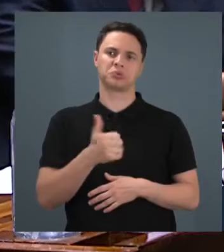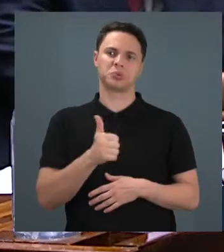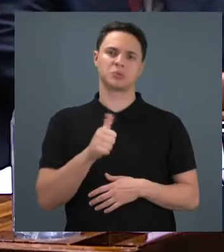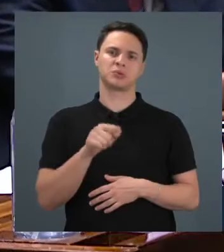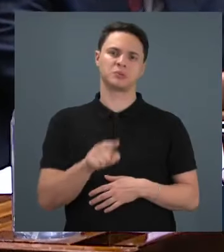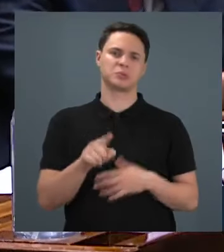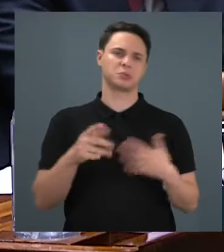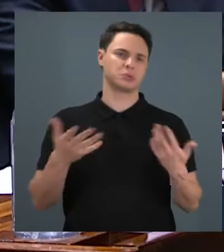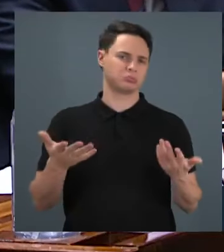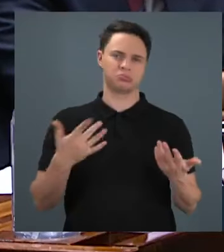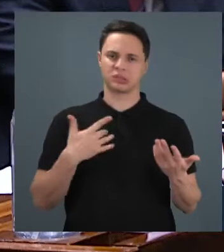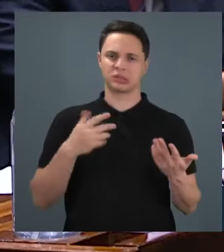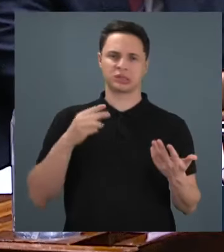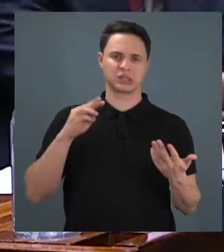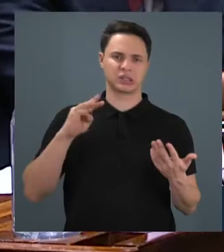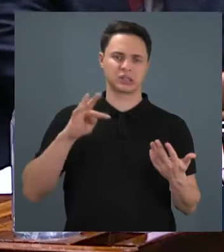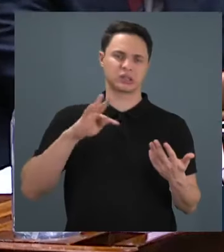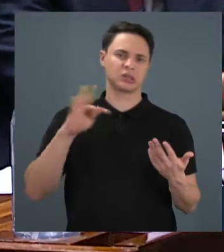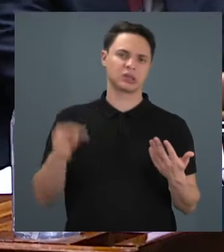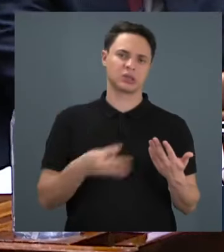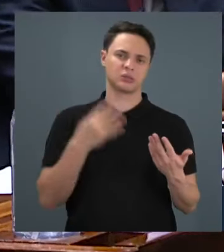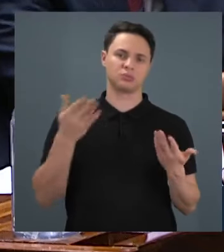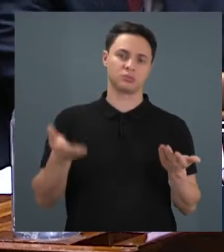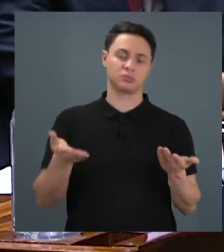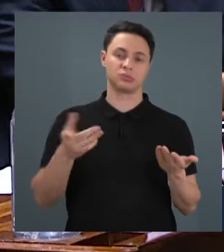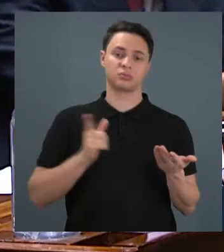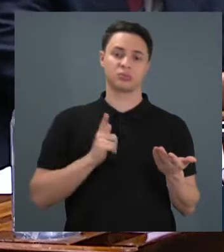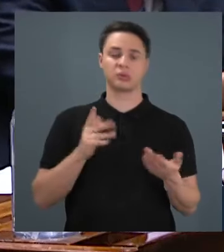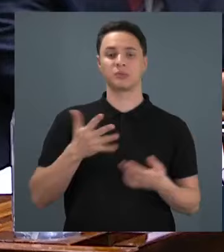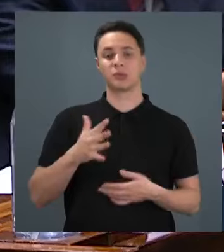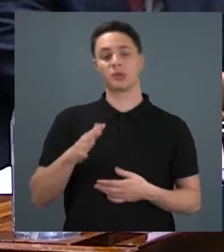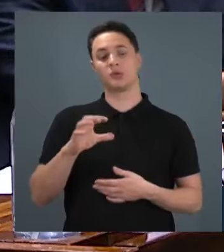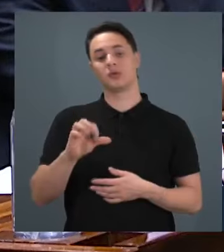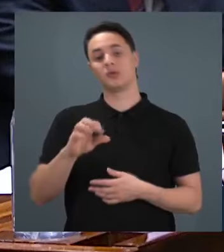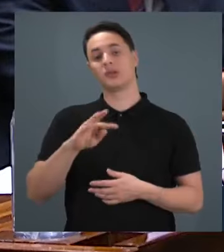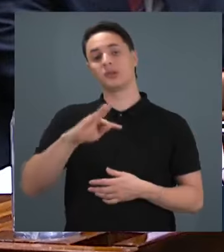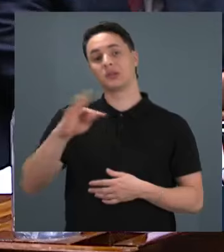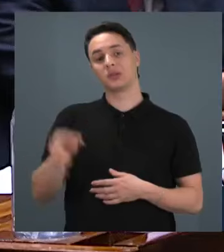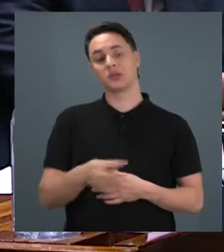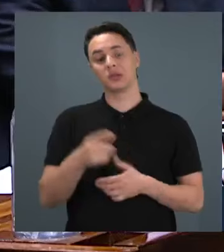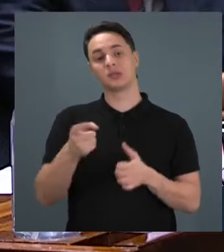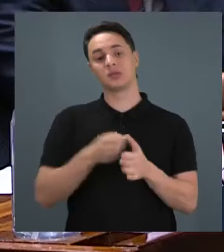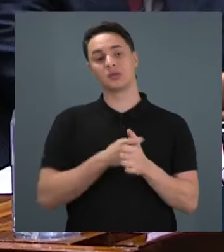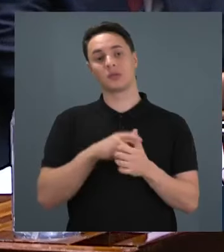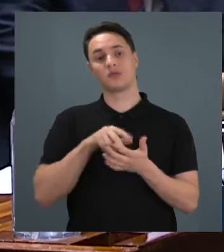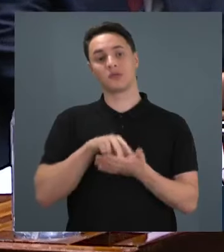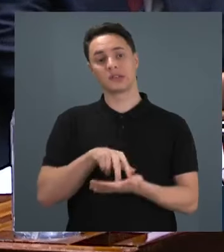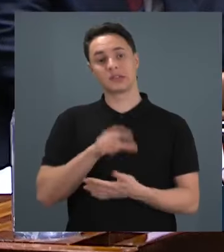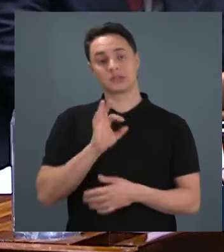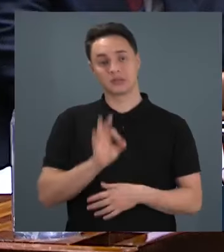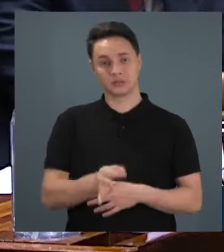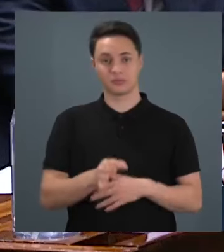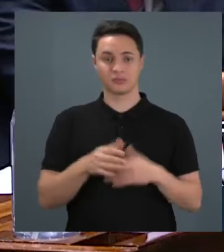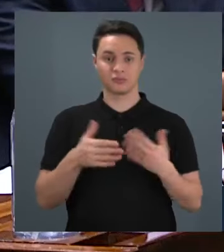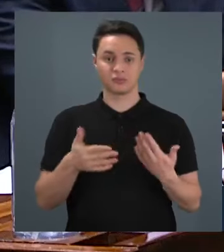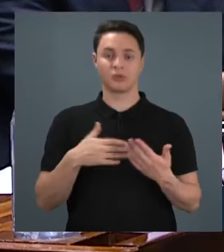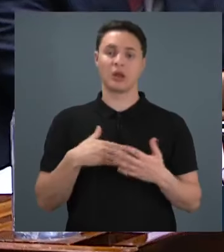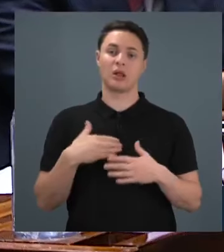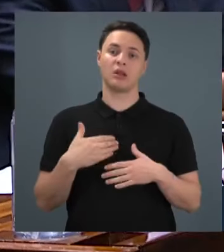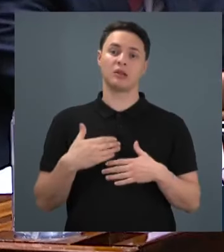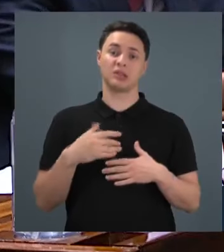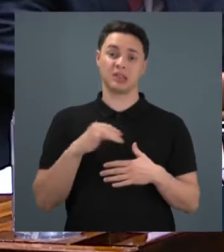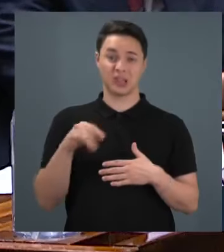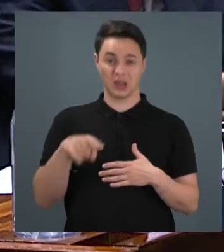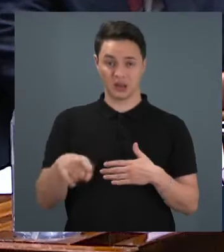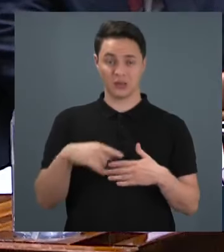ponto alguma coisa trilhão, a gente deve ter aí perto de 9 trilhões de dívida consolidada. Para rolar essa